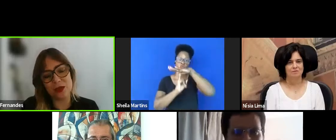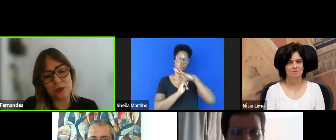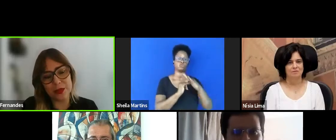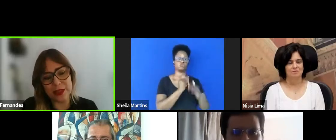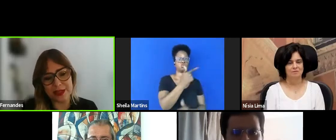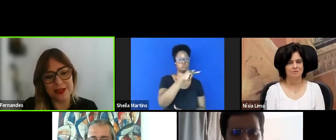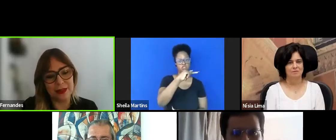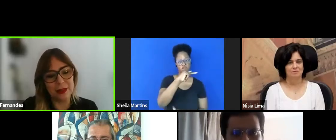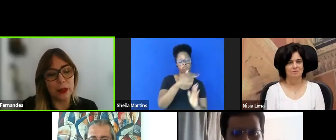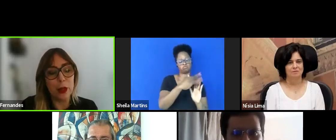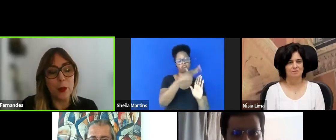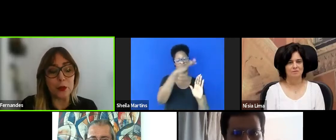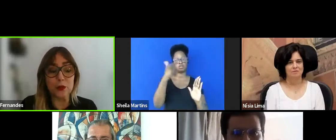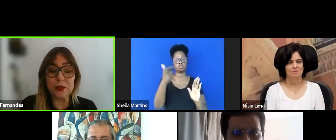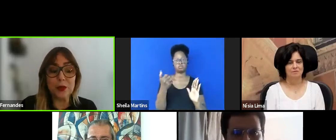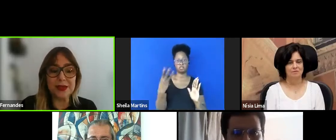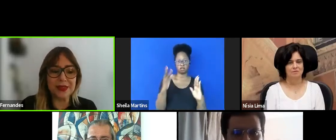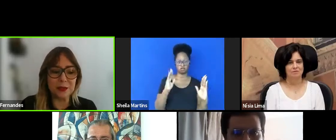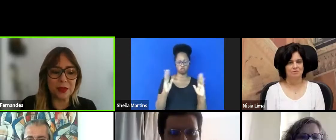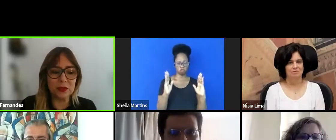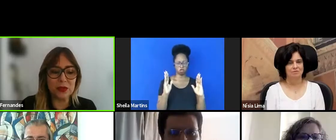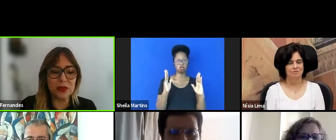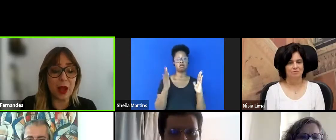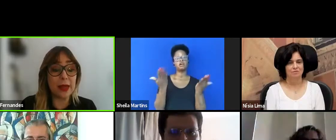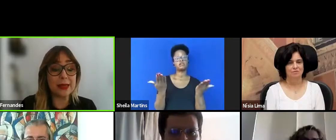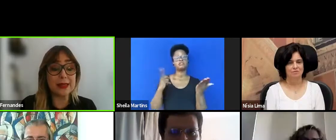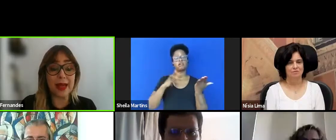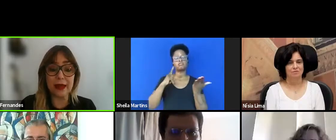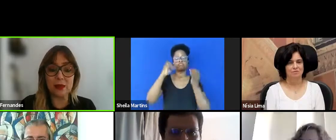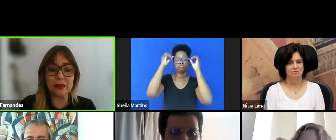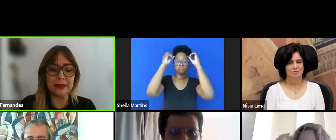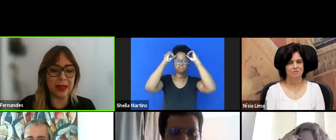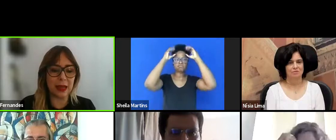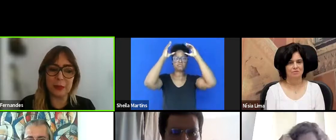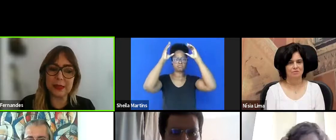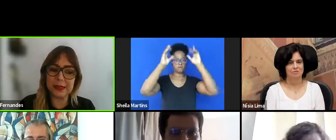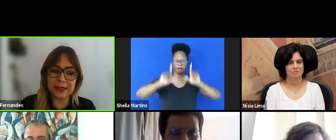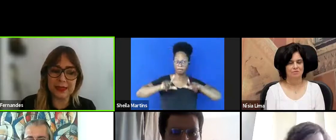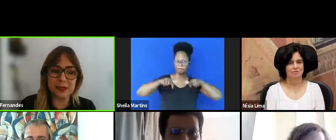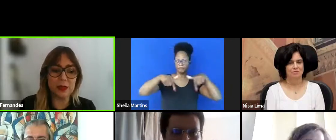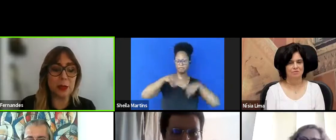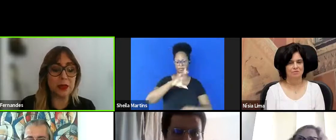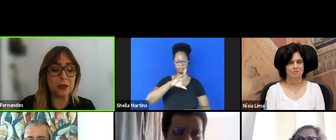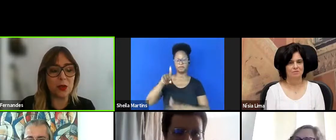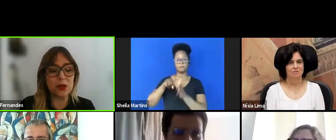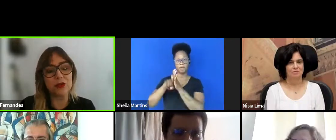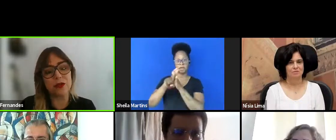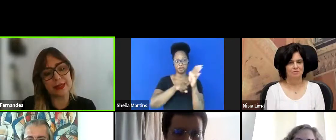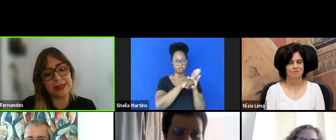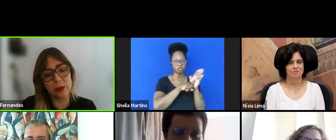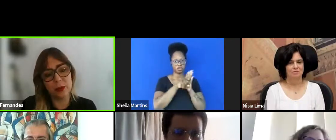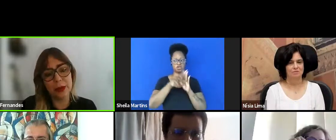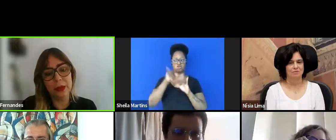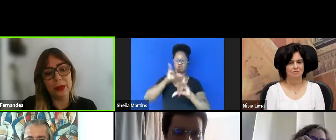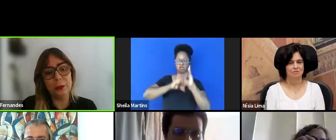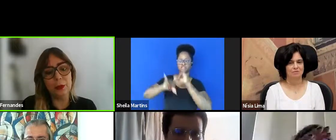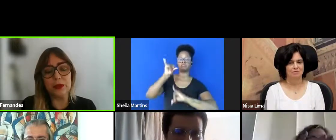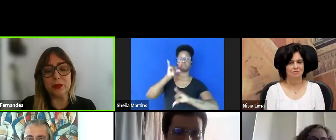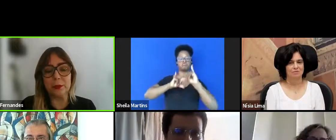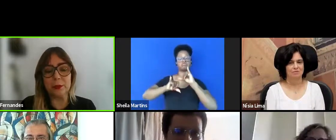2007 a 2013. Produziu conhecimentos ao realizar e coordenar pesquisas no Laboratório de